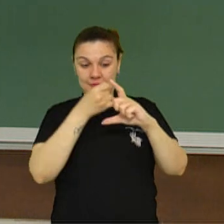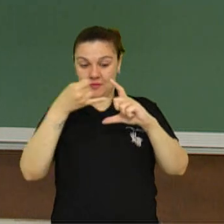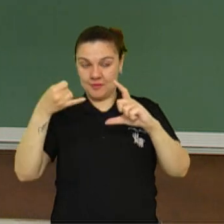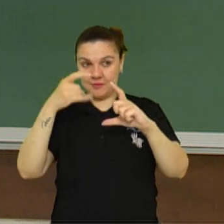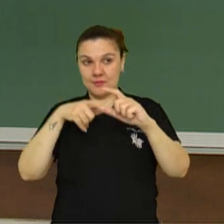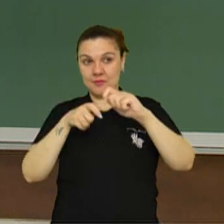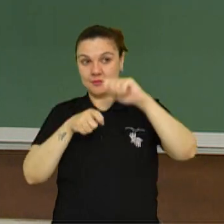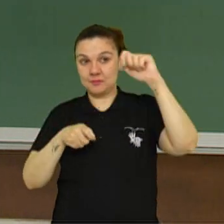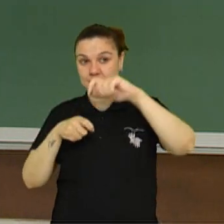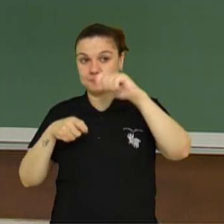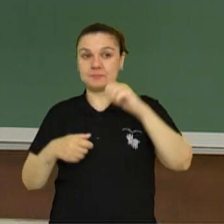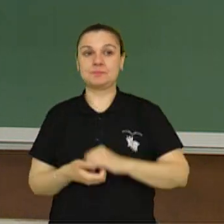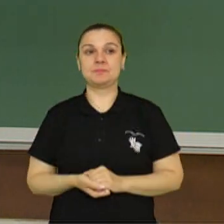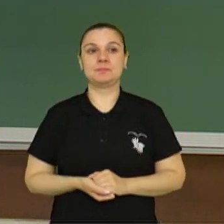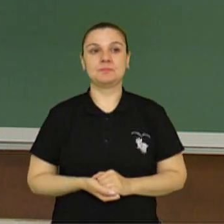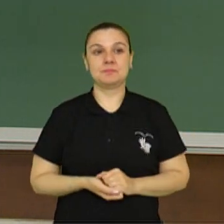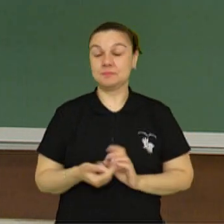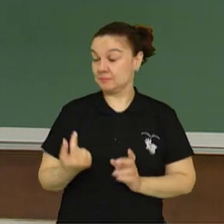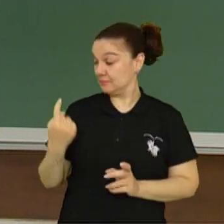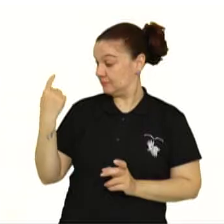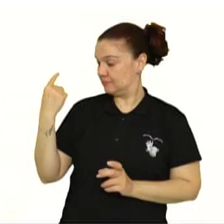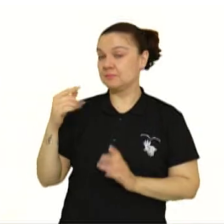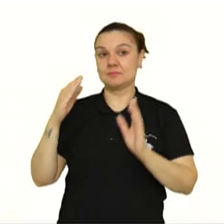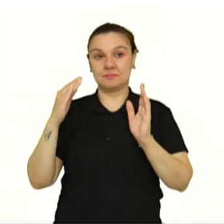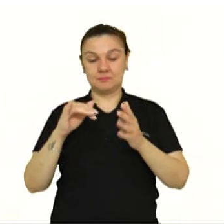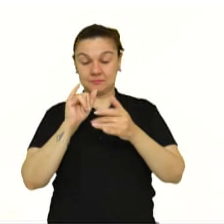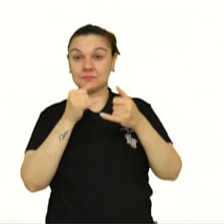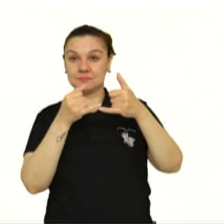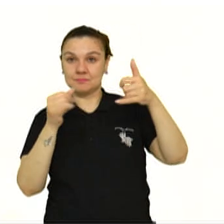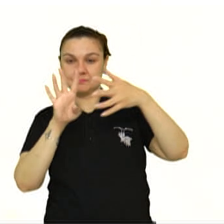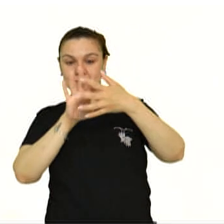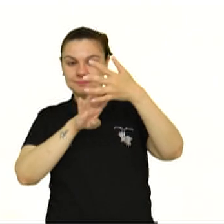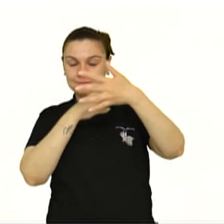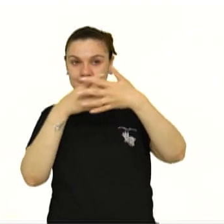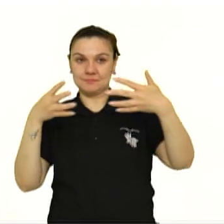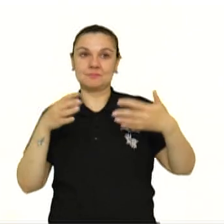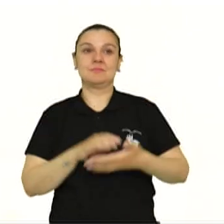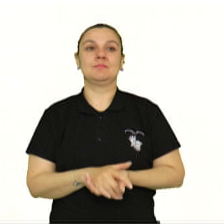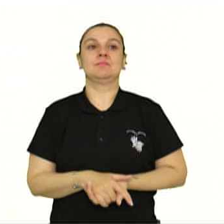desse encordamento. Aí aqui ela já é encordada.